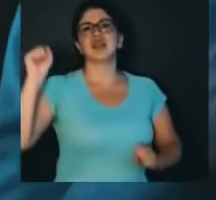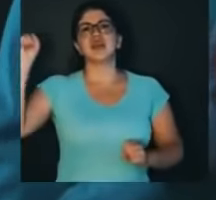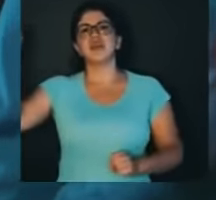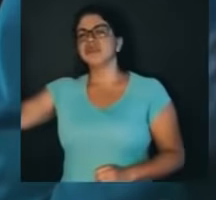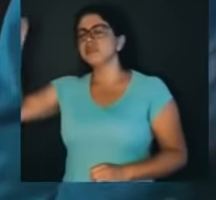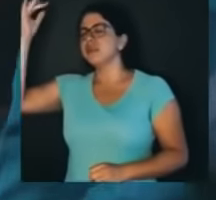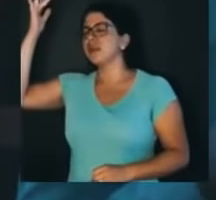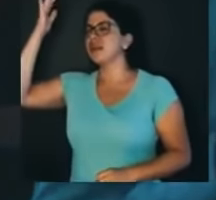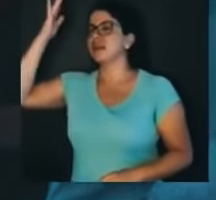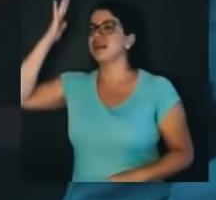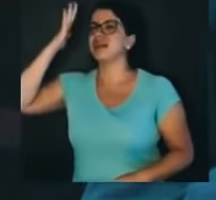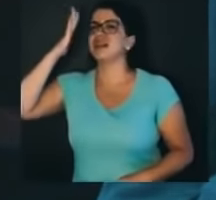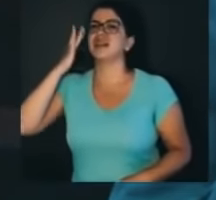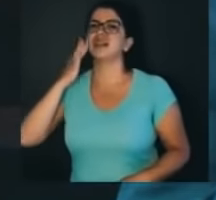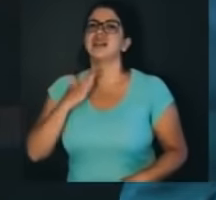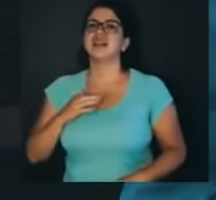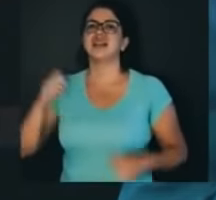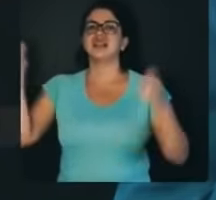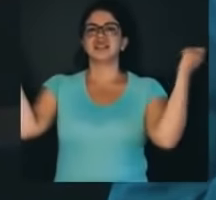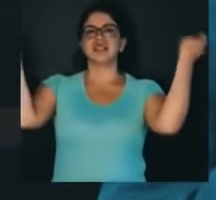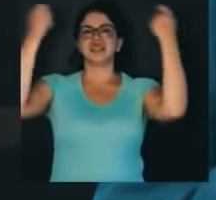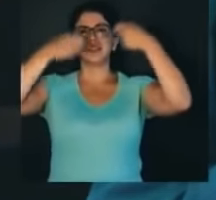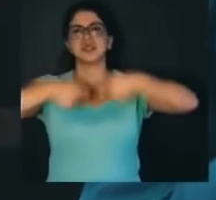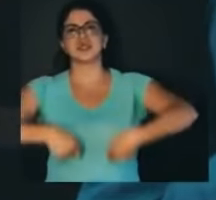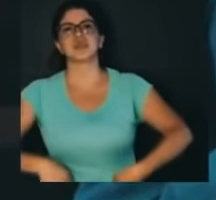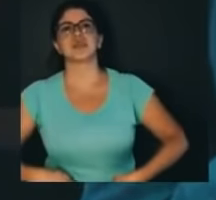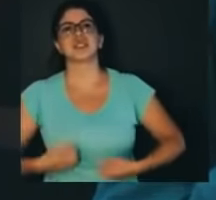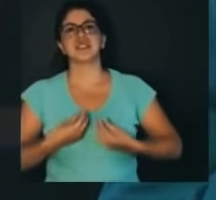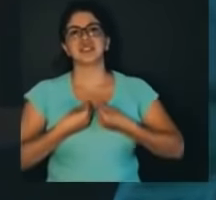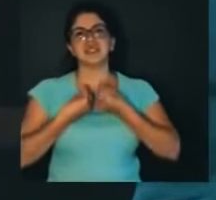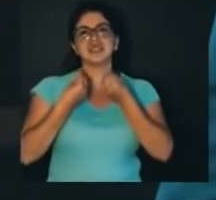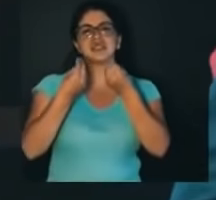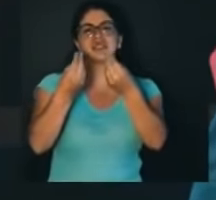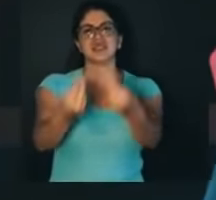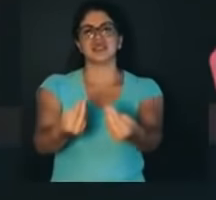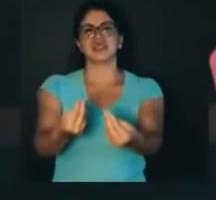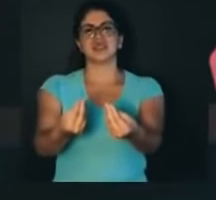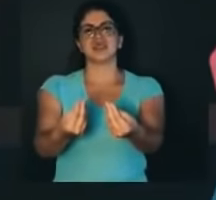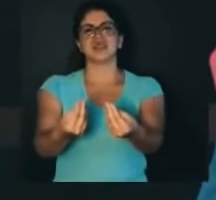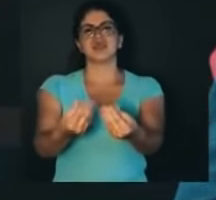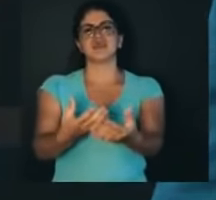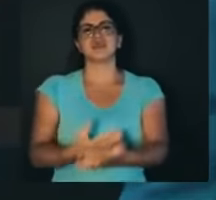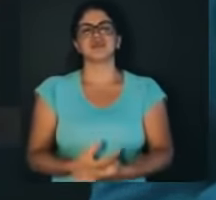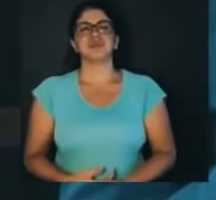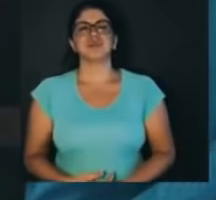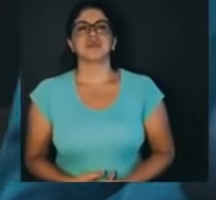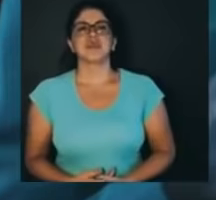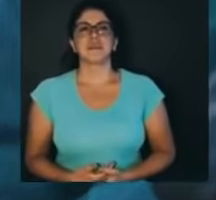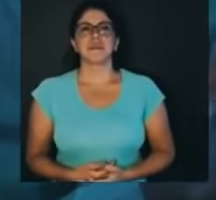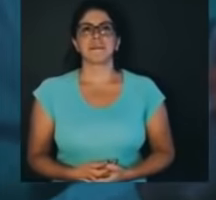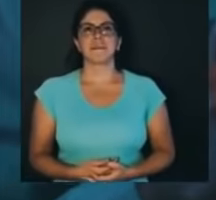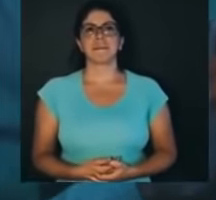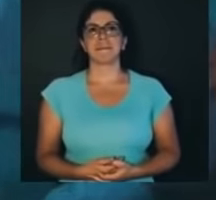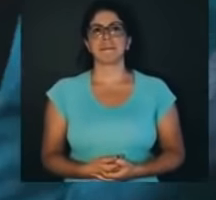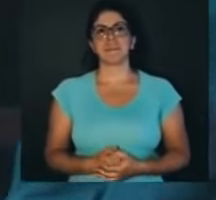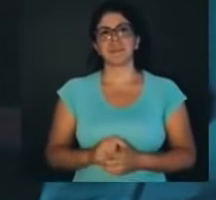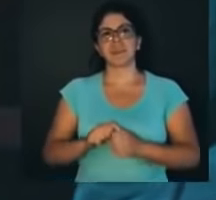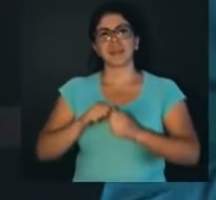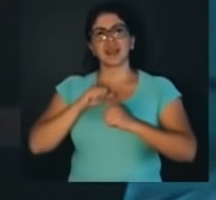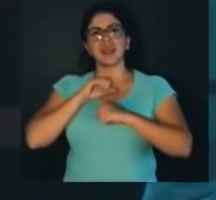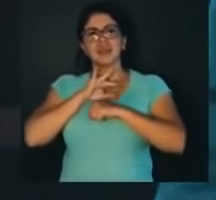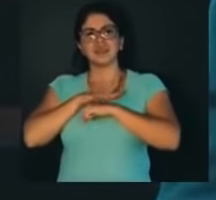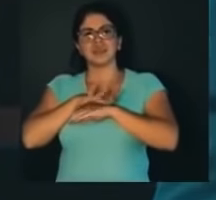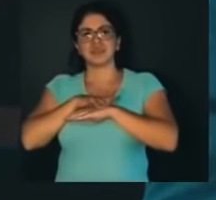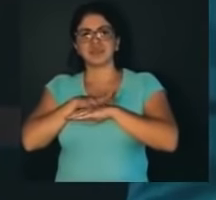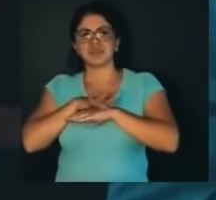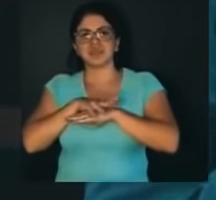dê a capacidade de se regenerar desses abusos psicológicos que estão